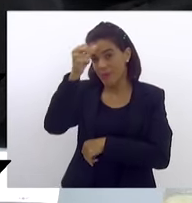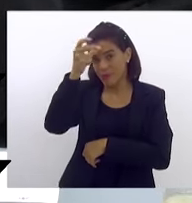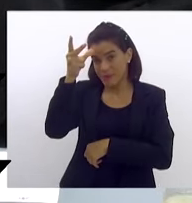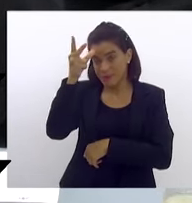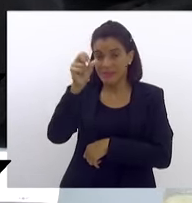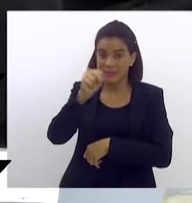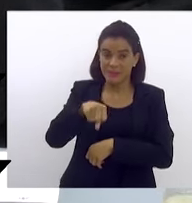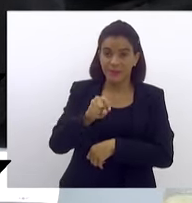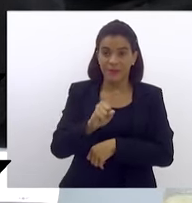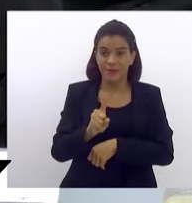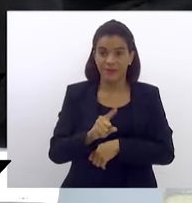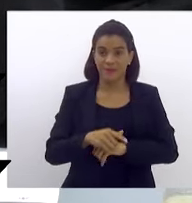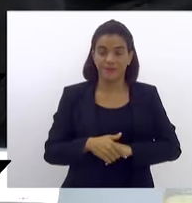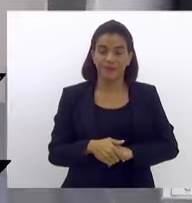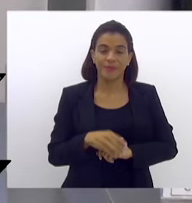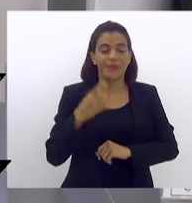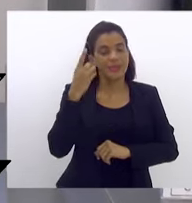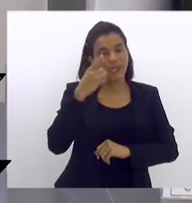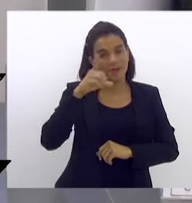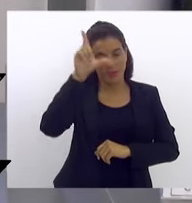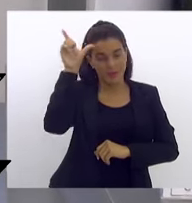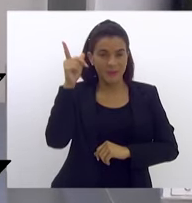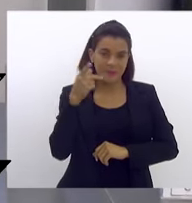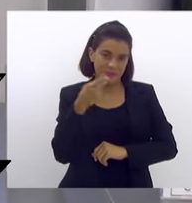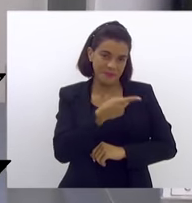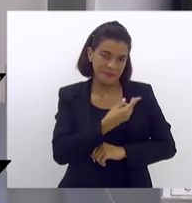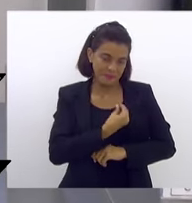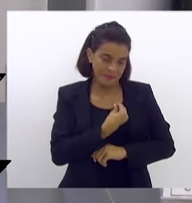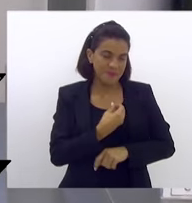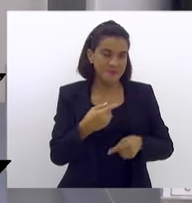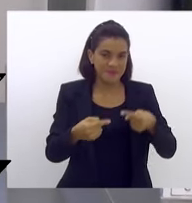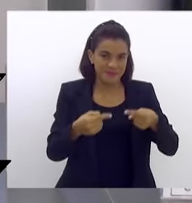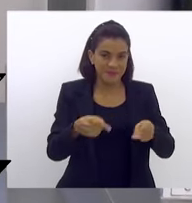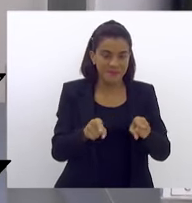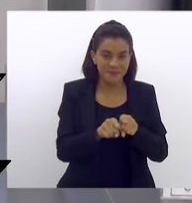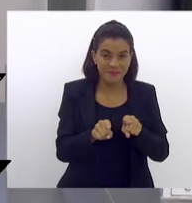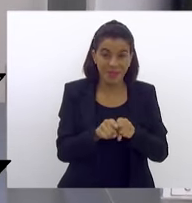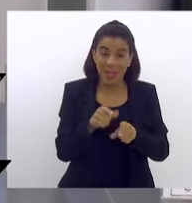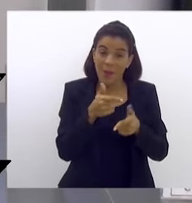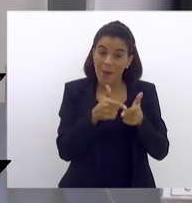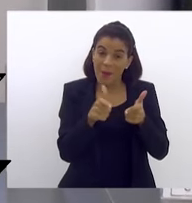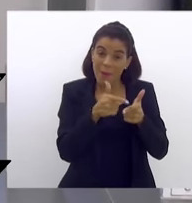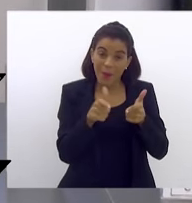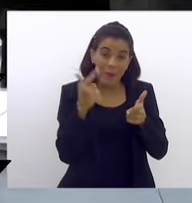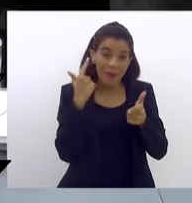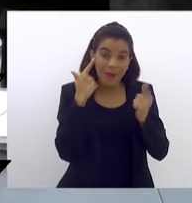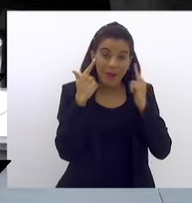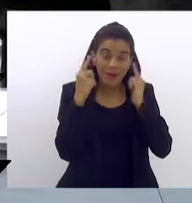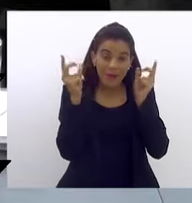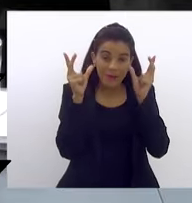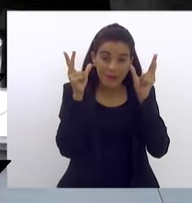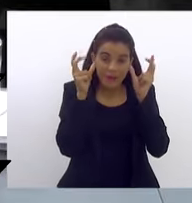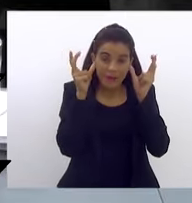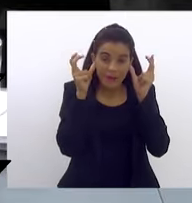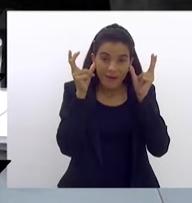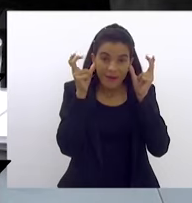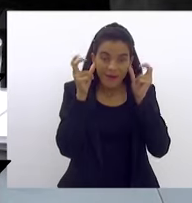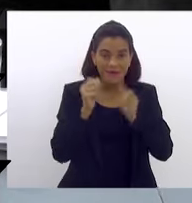deixa esclarecer senhor Deputado luí Paulo participou amplamente dessa discussão Isso é um problema de ouvido